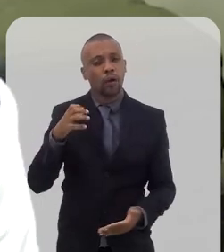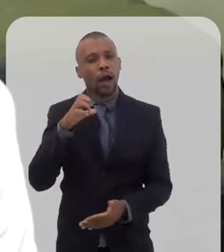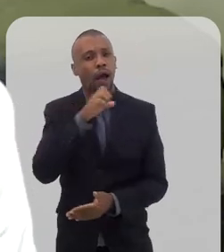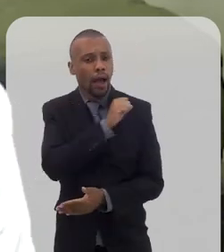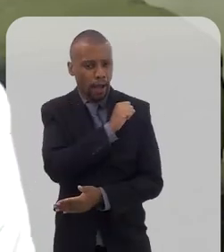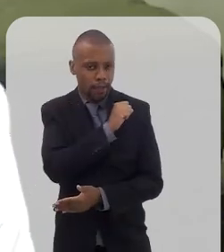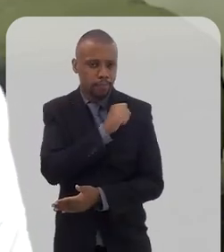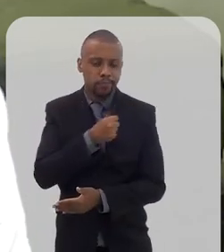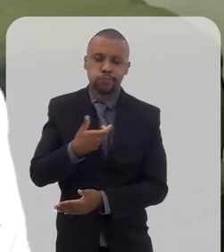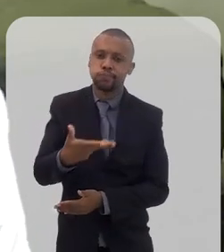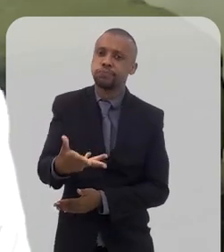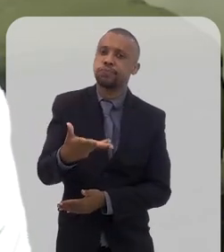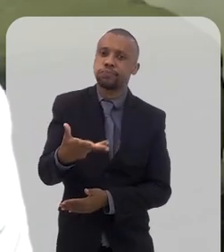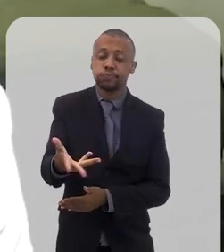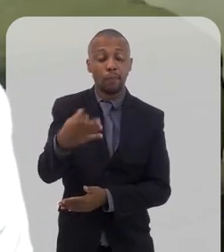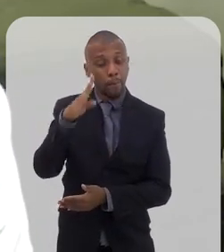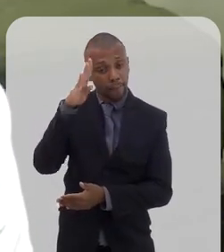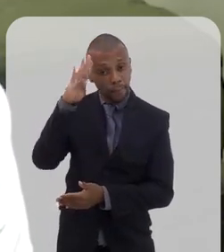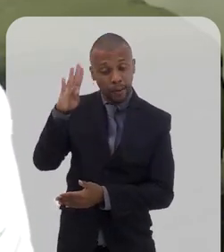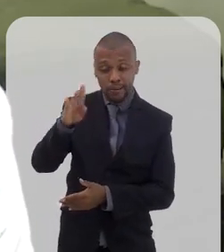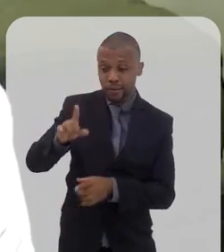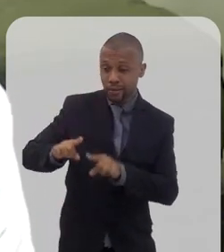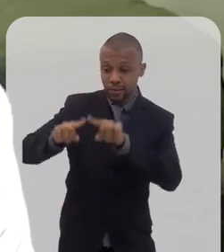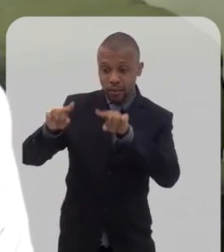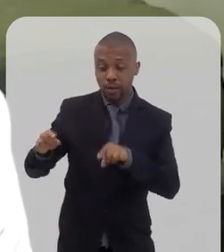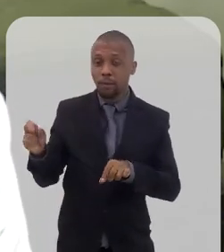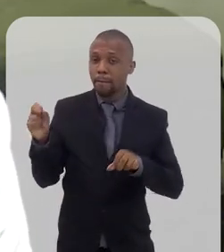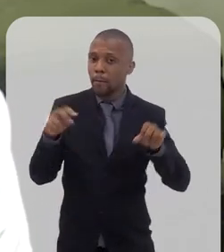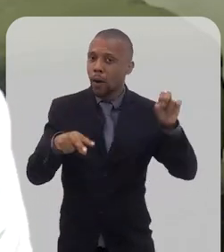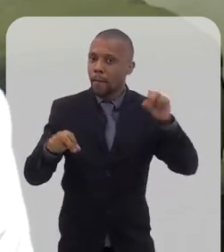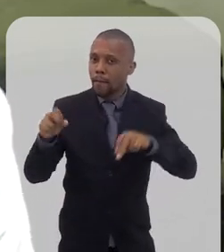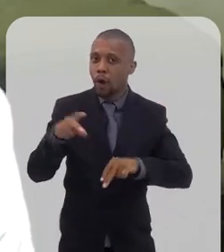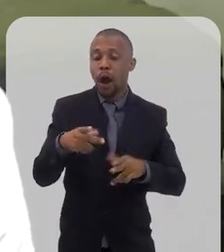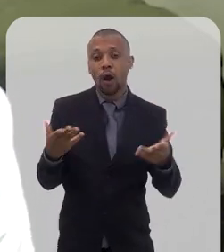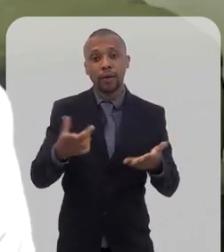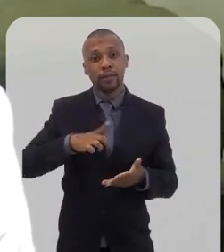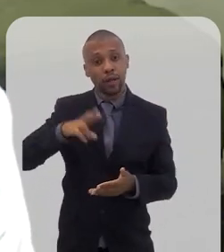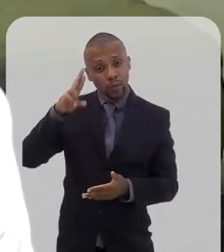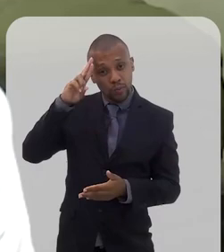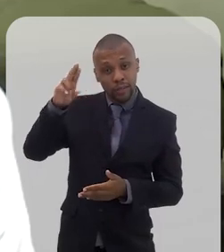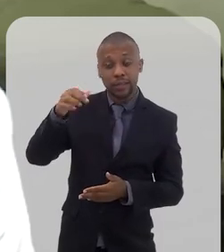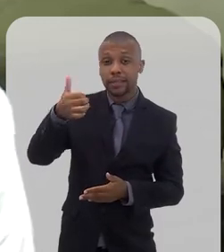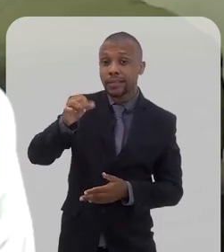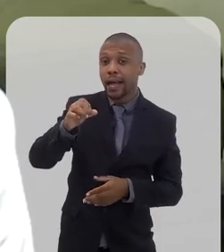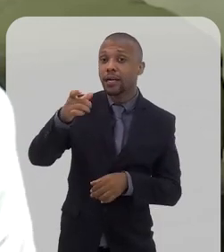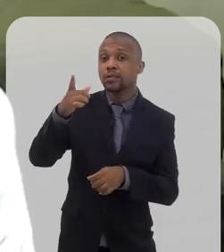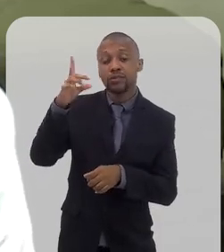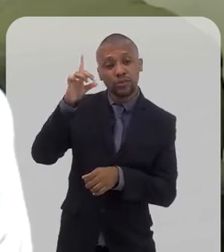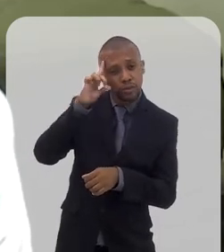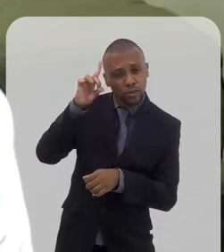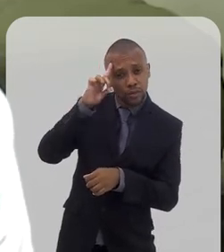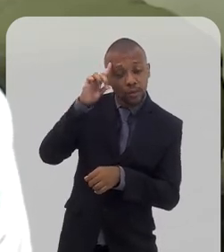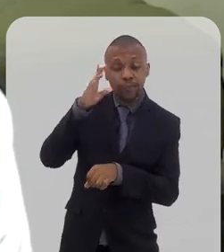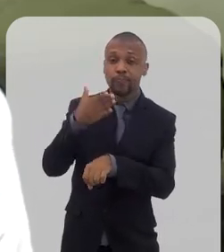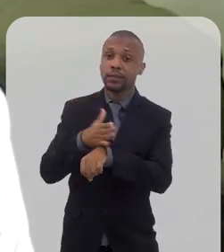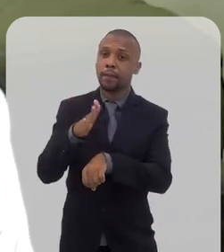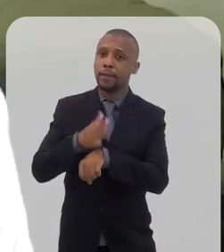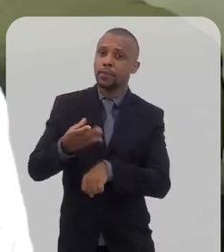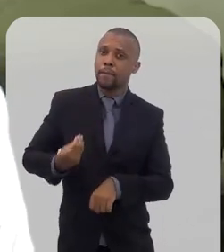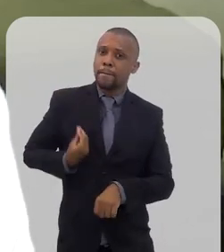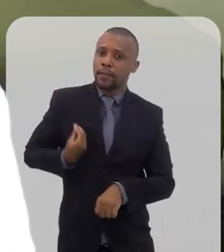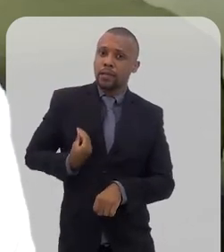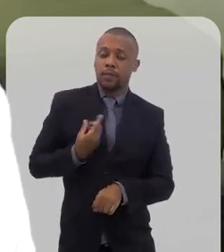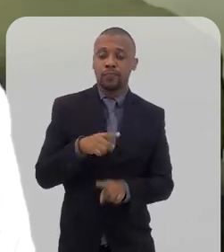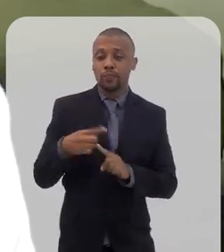muito rápido, porque principalmente esses que vão entrar agora vão ter, os supervisores têm 10 dias de treinamento